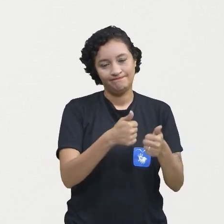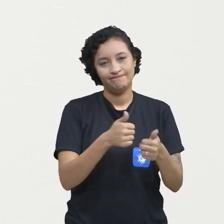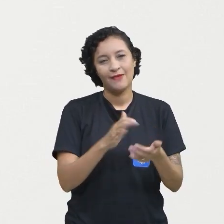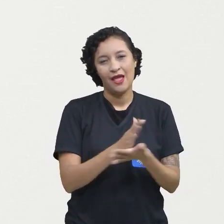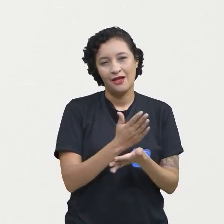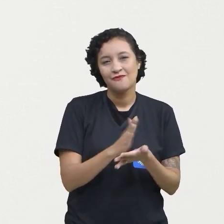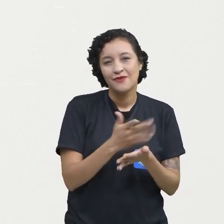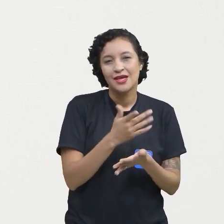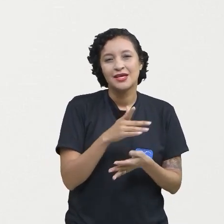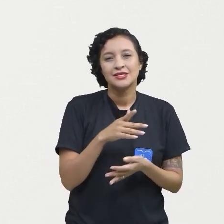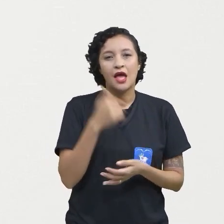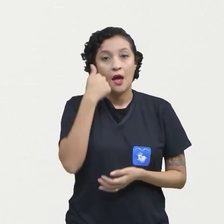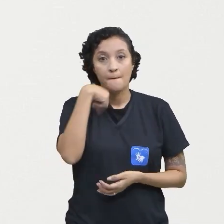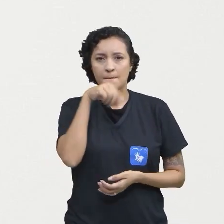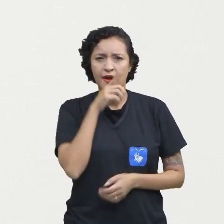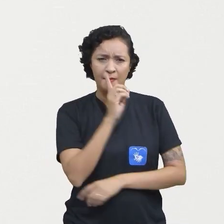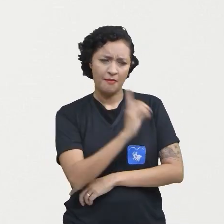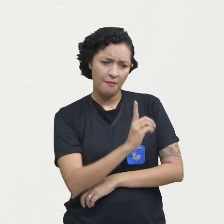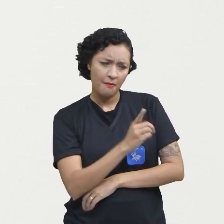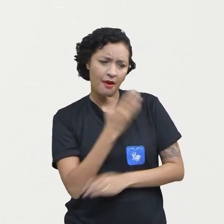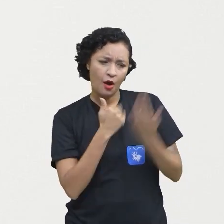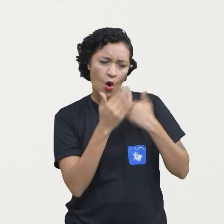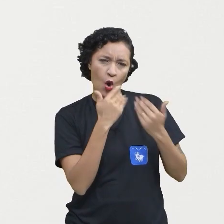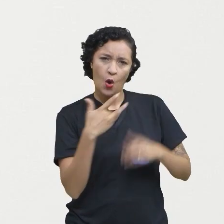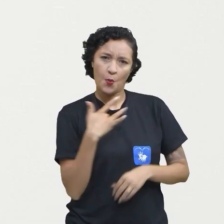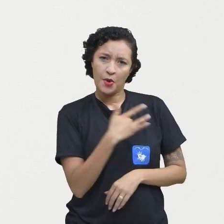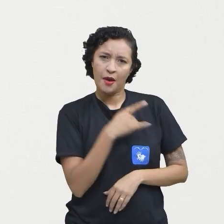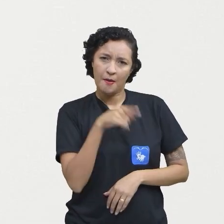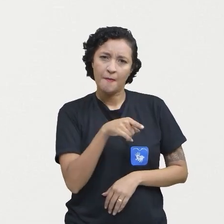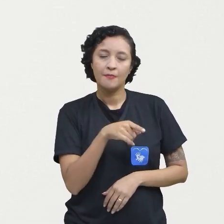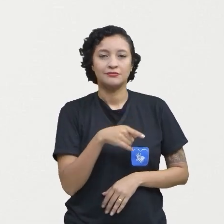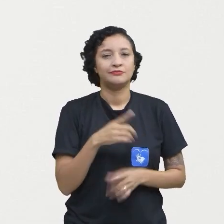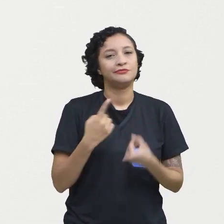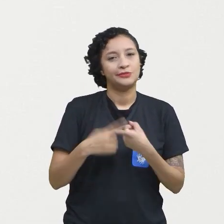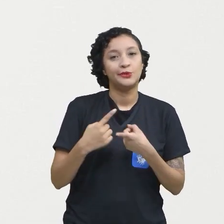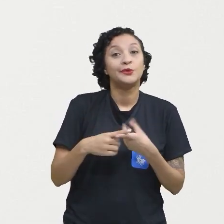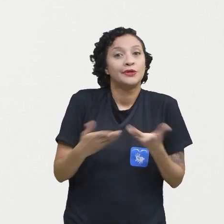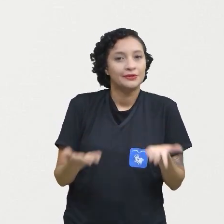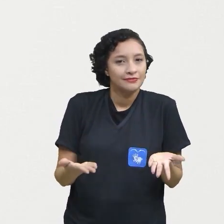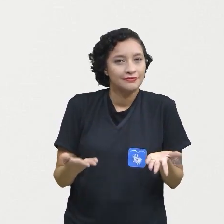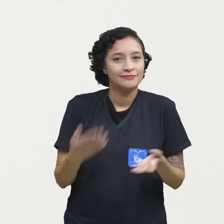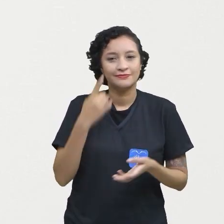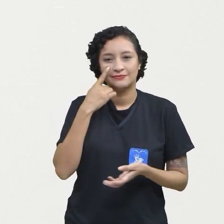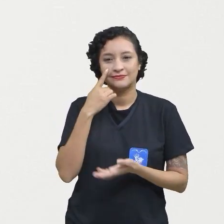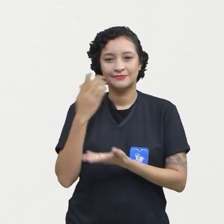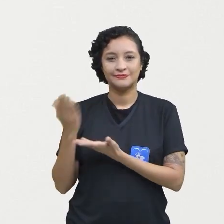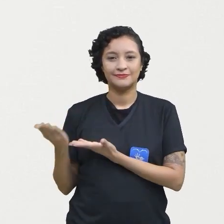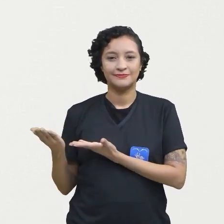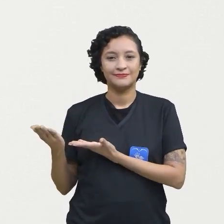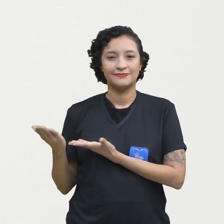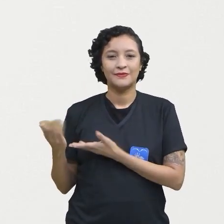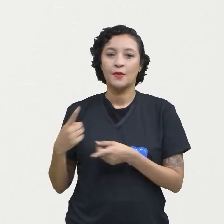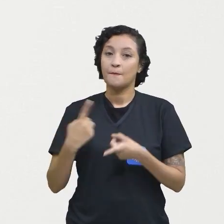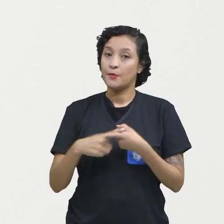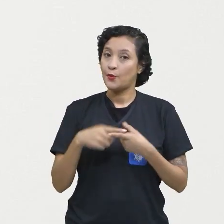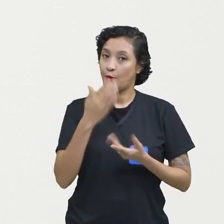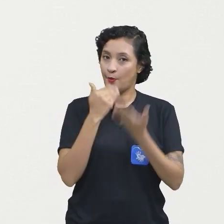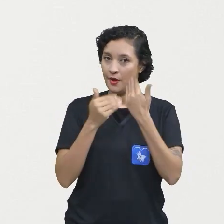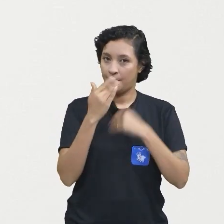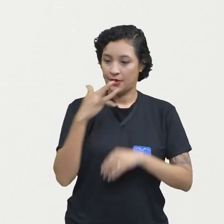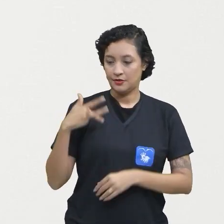mães sempre gostam de fazer. Por que será? Vamos ver? Porque os alimentos